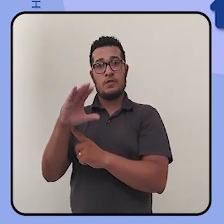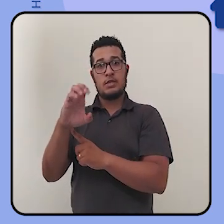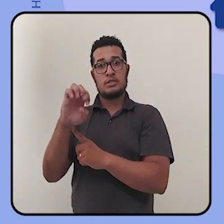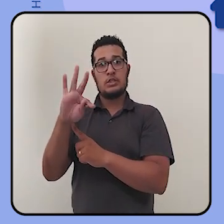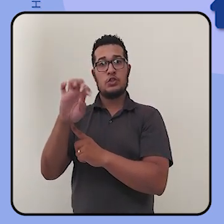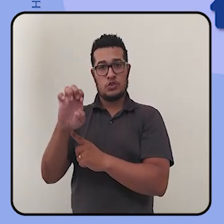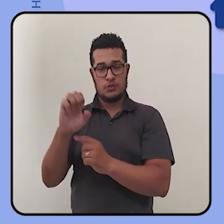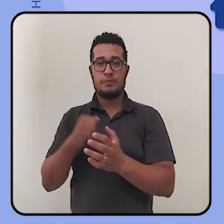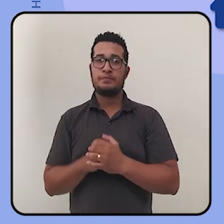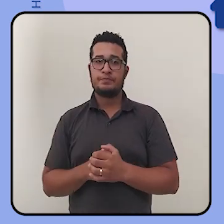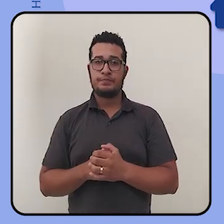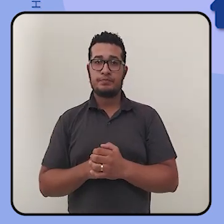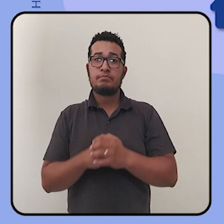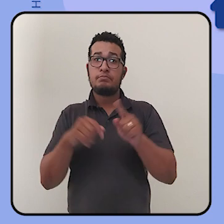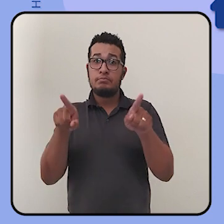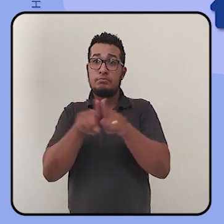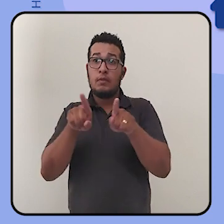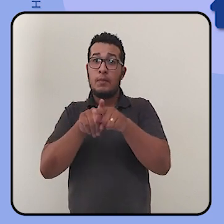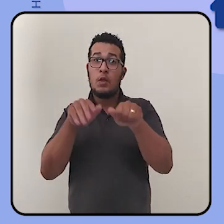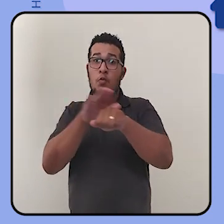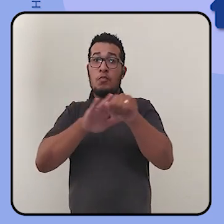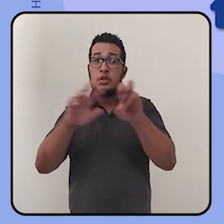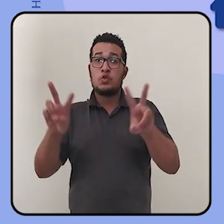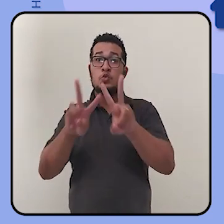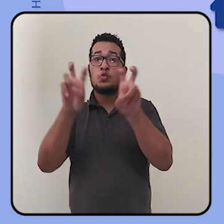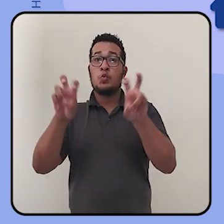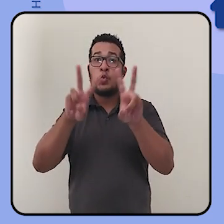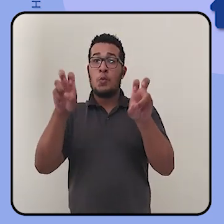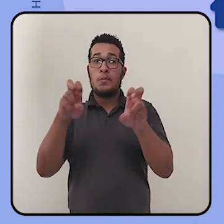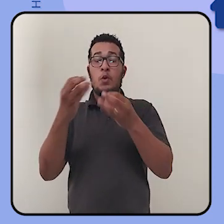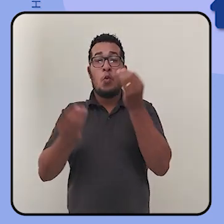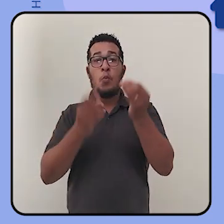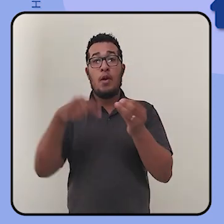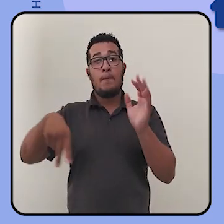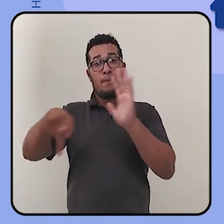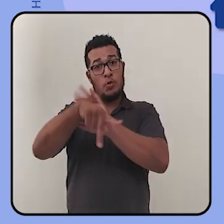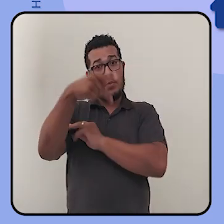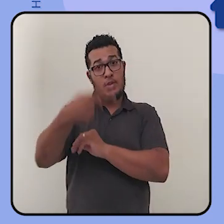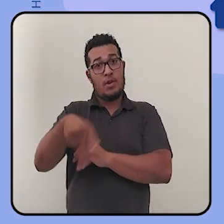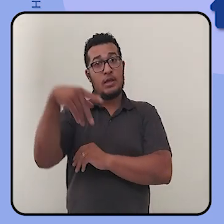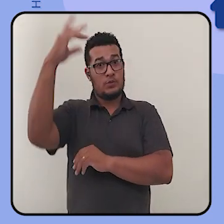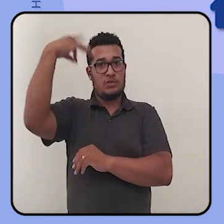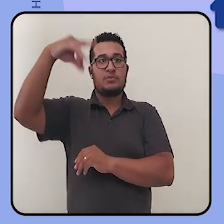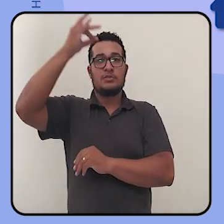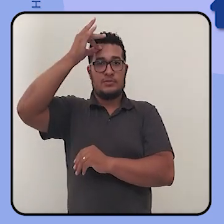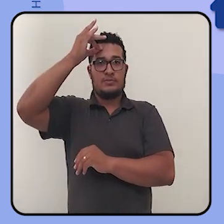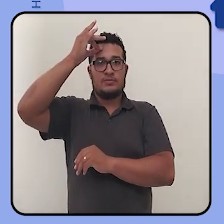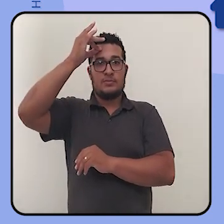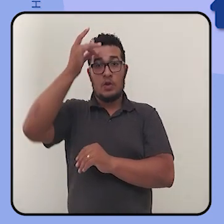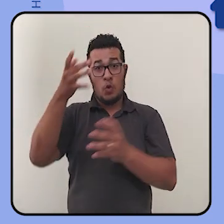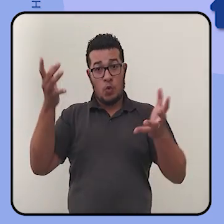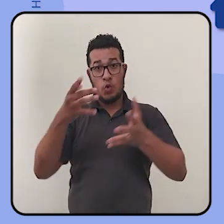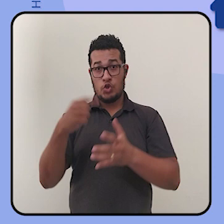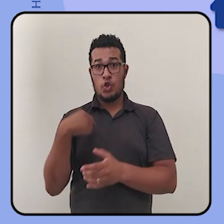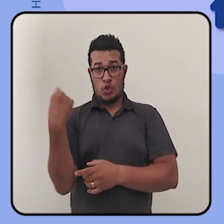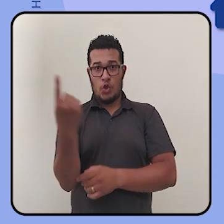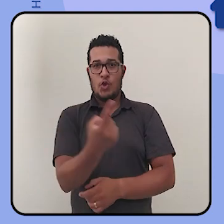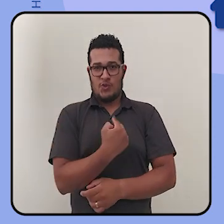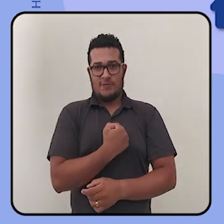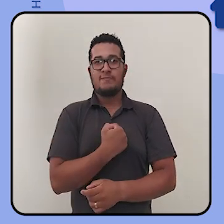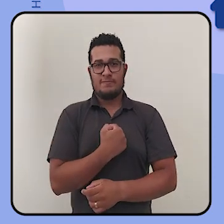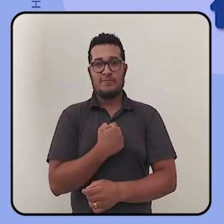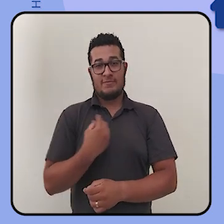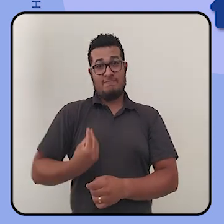muito importantes que vai nortear a nossa aula. Temos a arqueologia, temos o arqueólogo e temos os